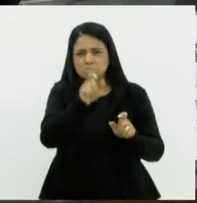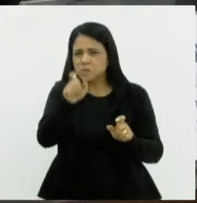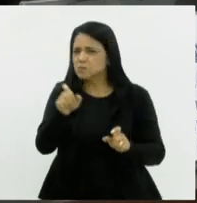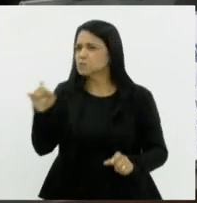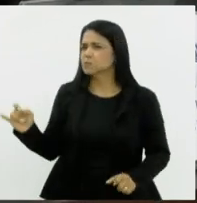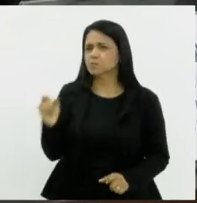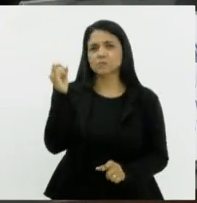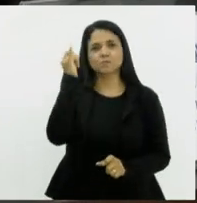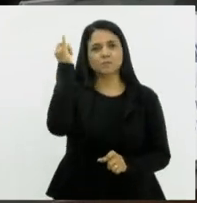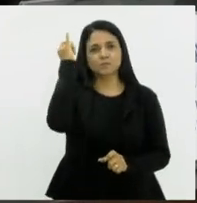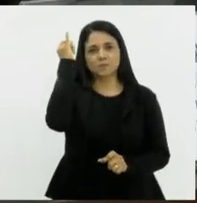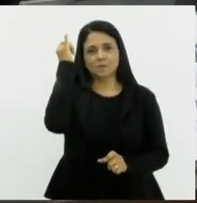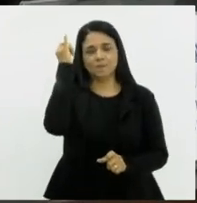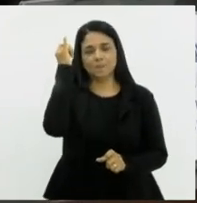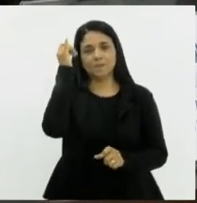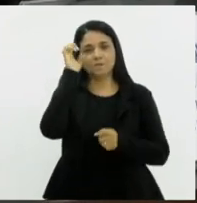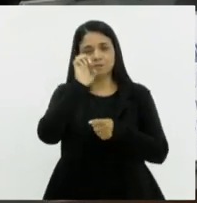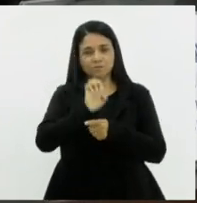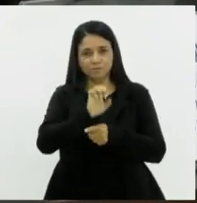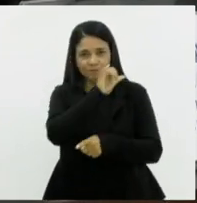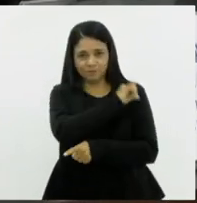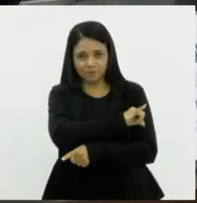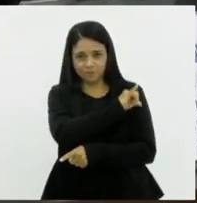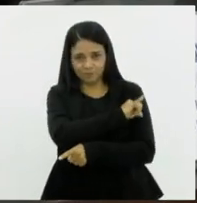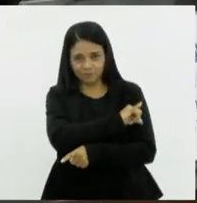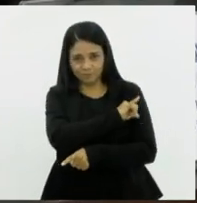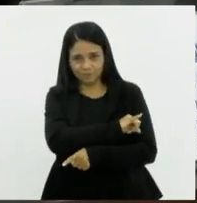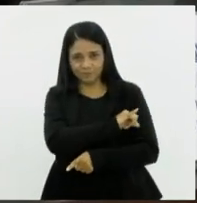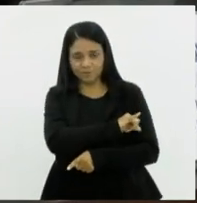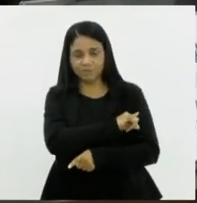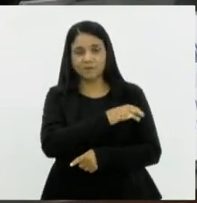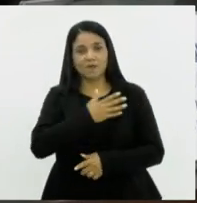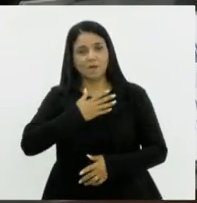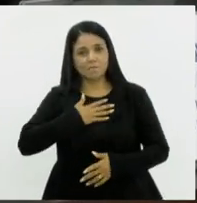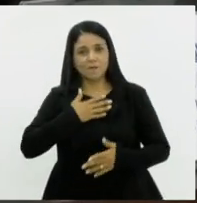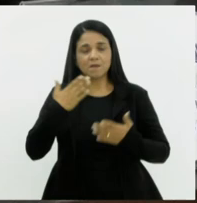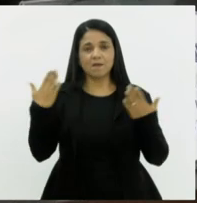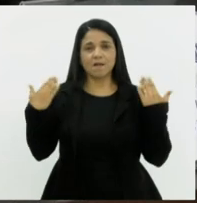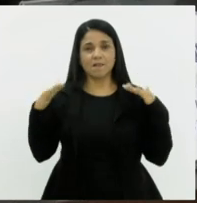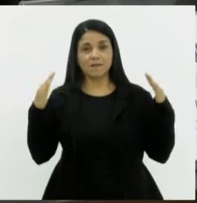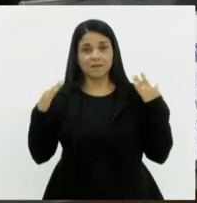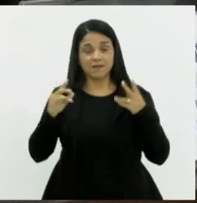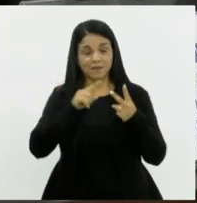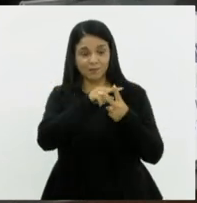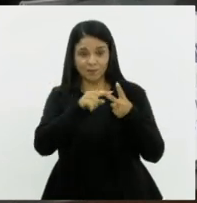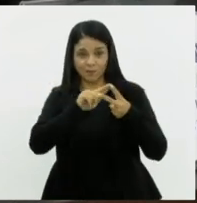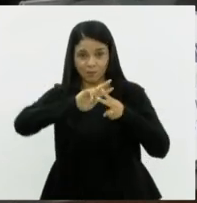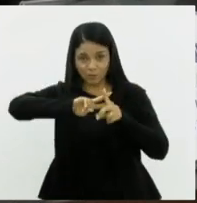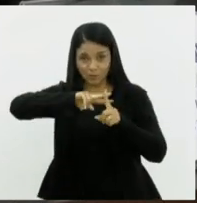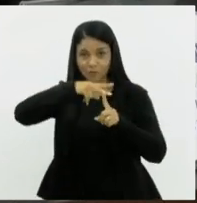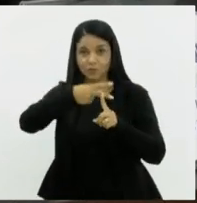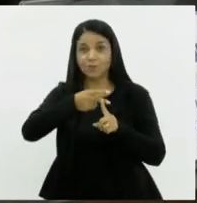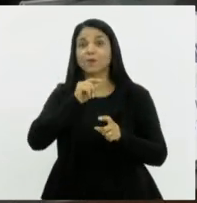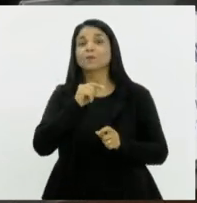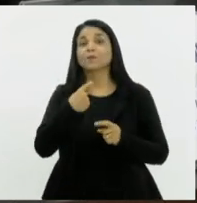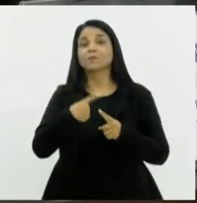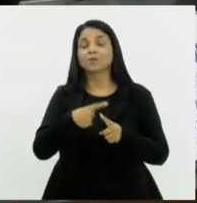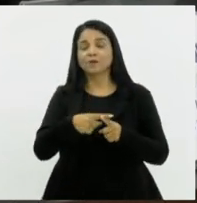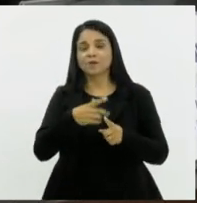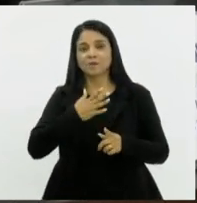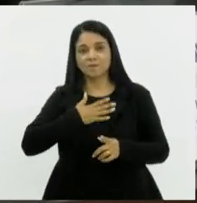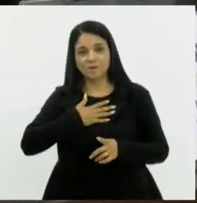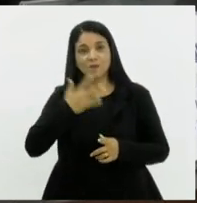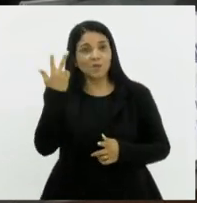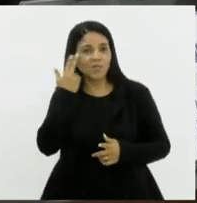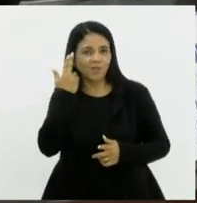importantes no nosso estado do Rio de Janeiro, né? A minha alegria é dupla, porque junto com a alegria tem o orgulho, não é natural, por